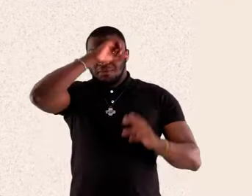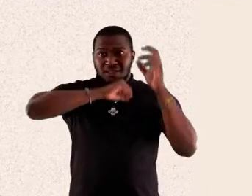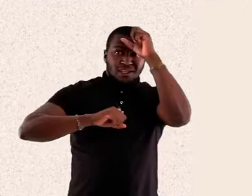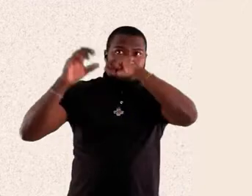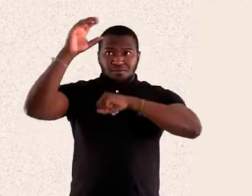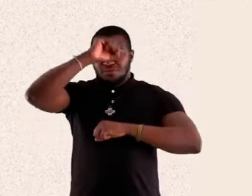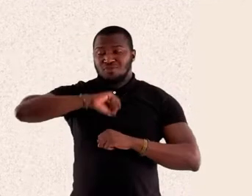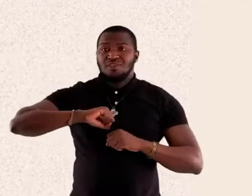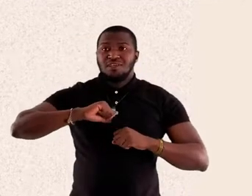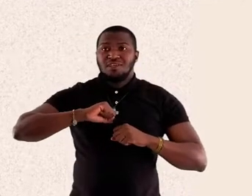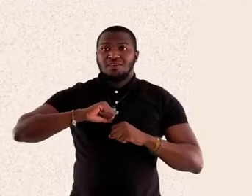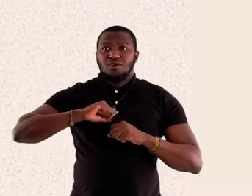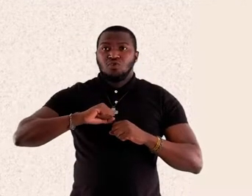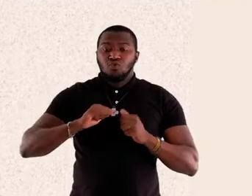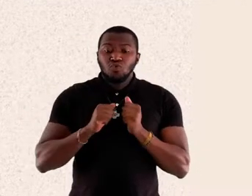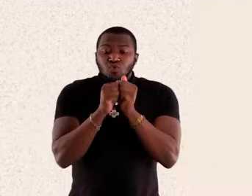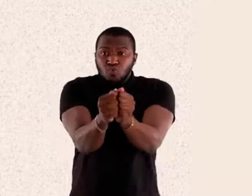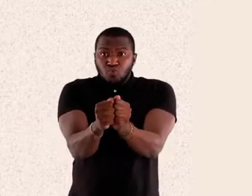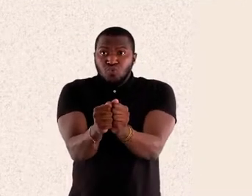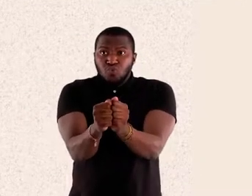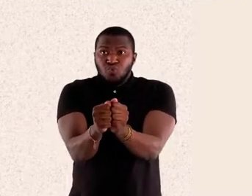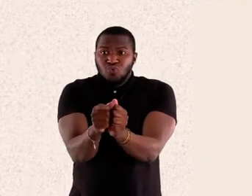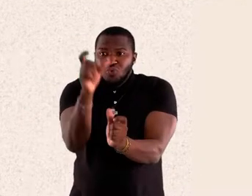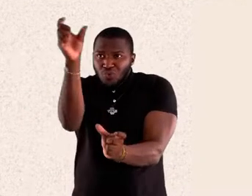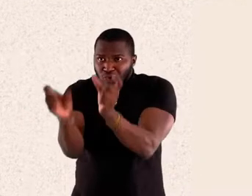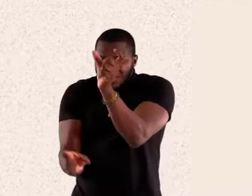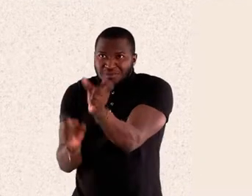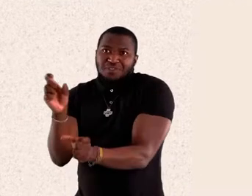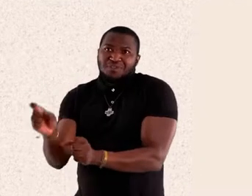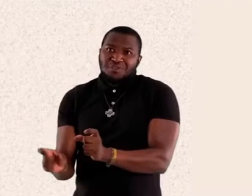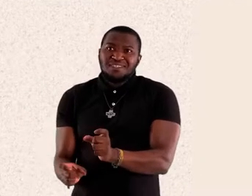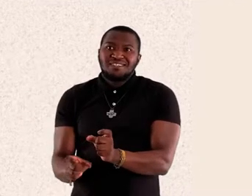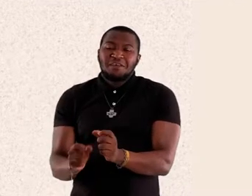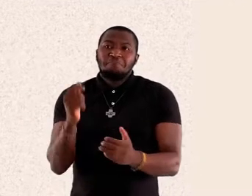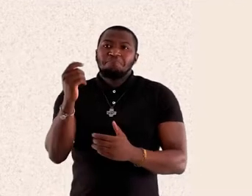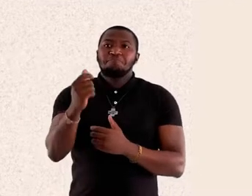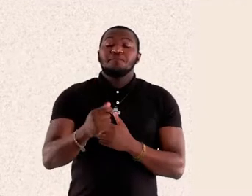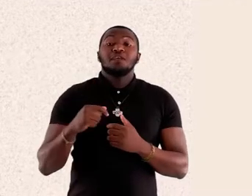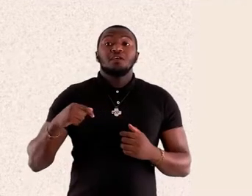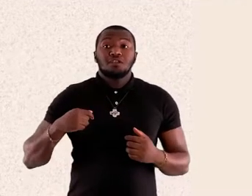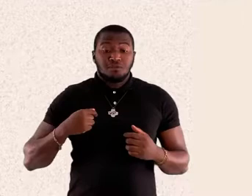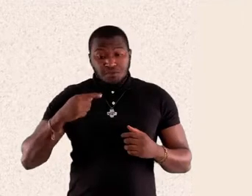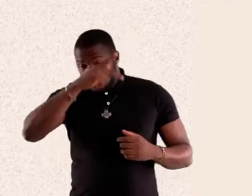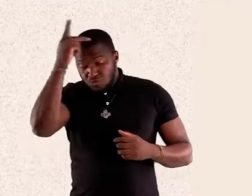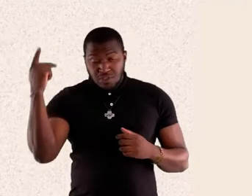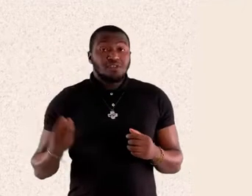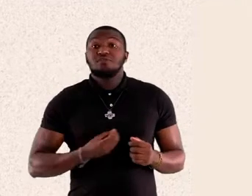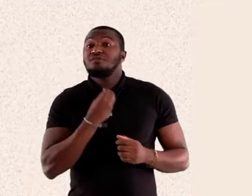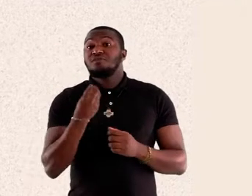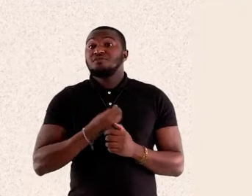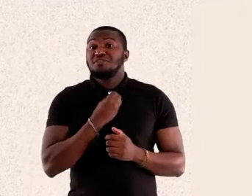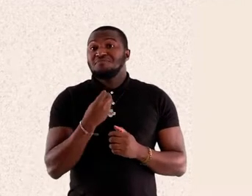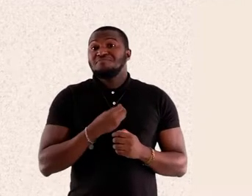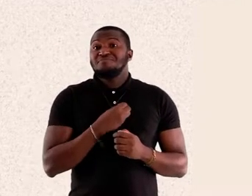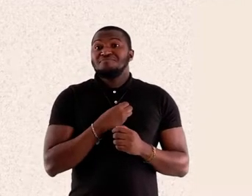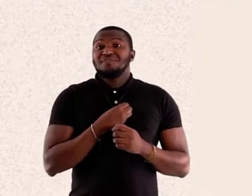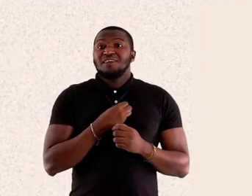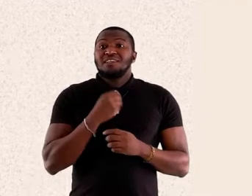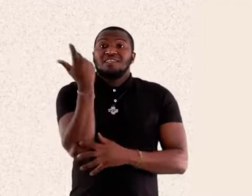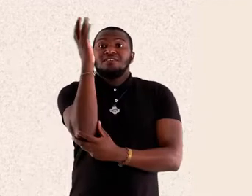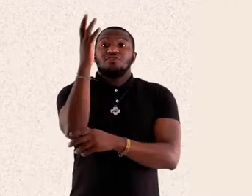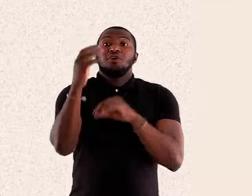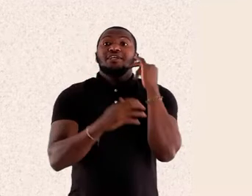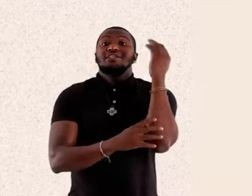aí tem dos filmes né vários histórias daquelas pessoas que são totalmente que vão viver na selva Né desde